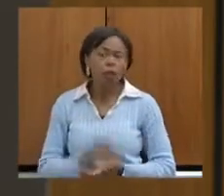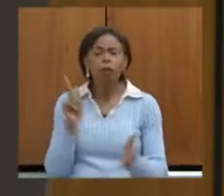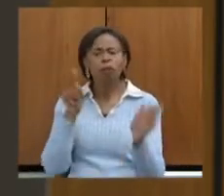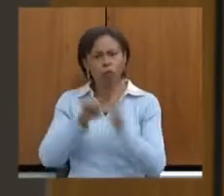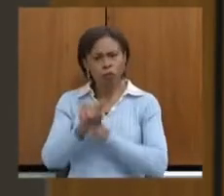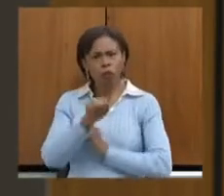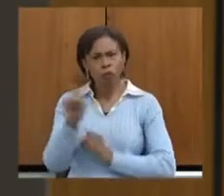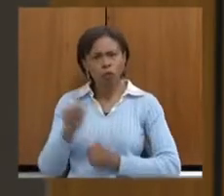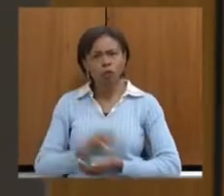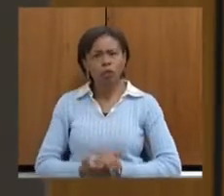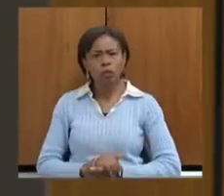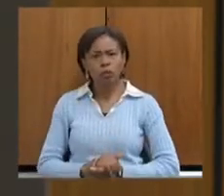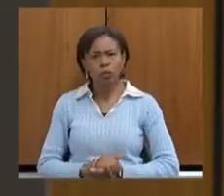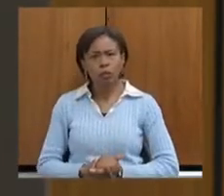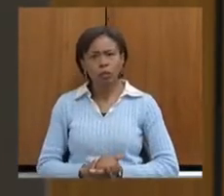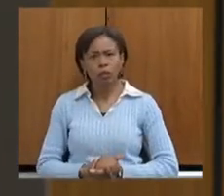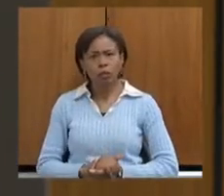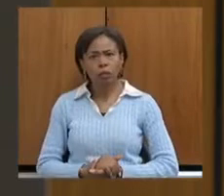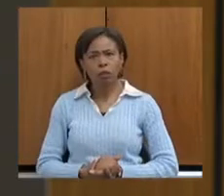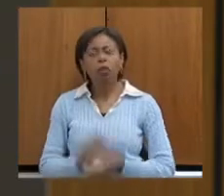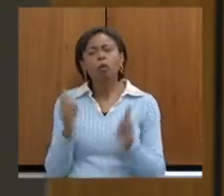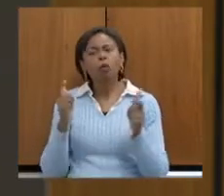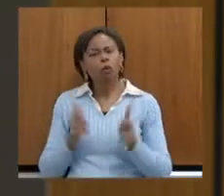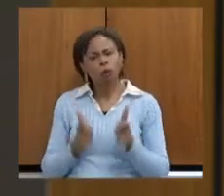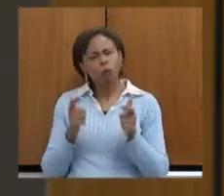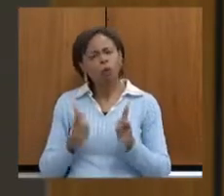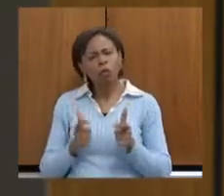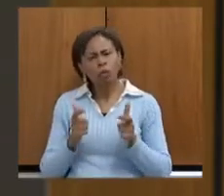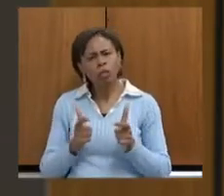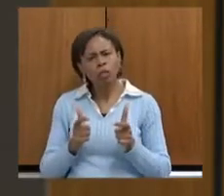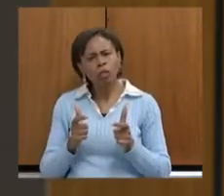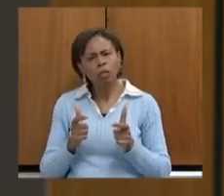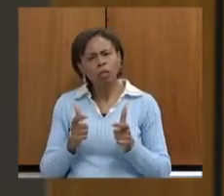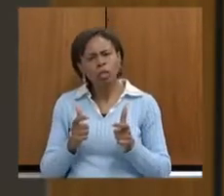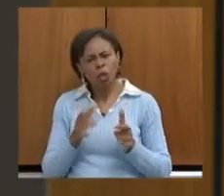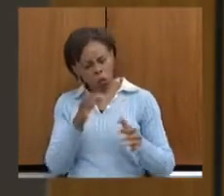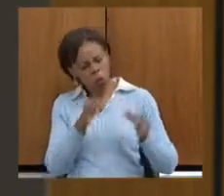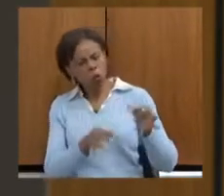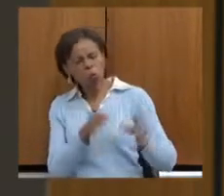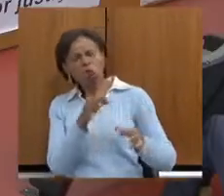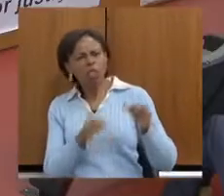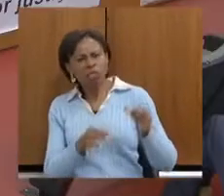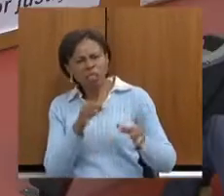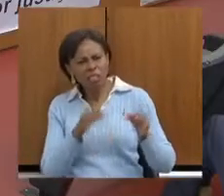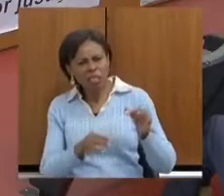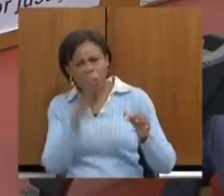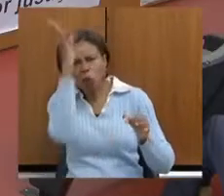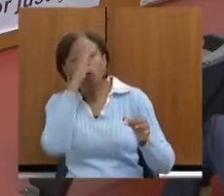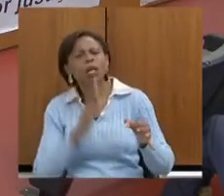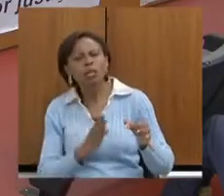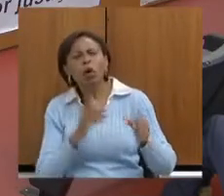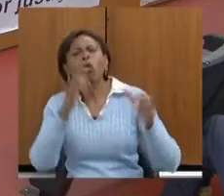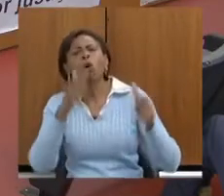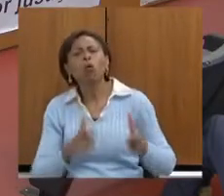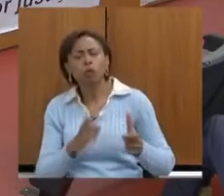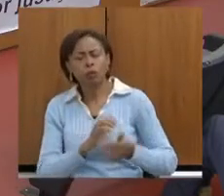pergunto vocês aonde que se encontra a justiça do nosso Brasil